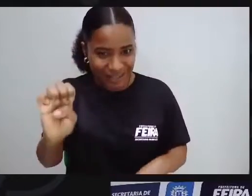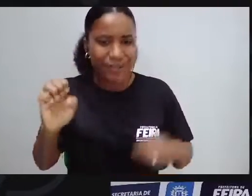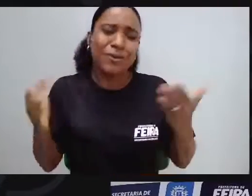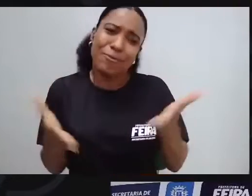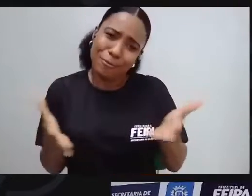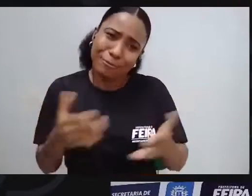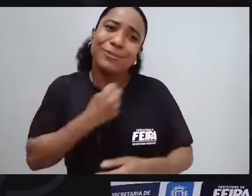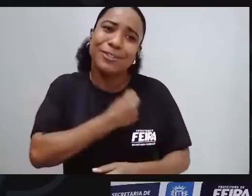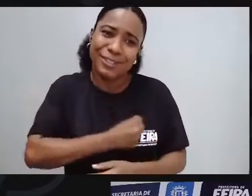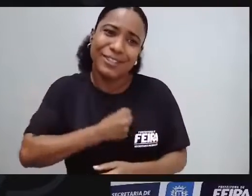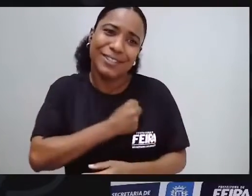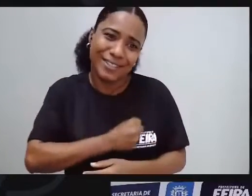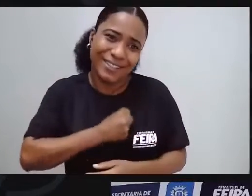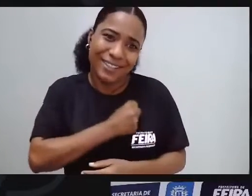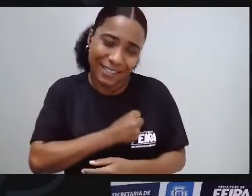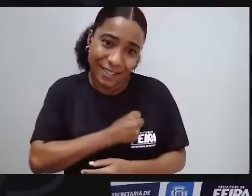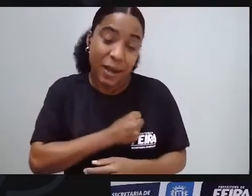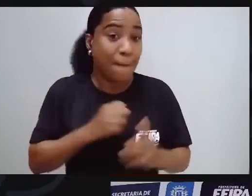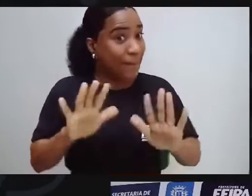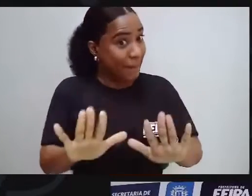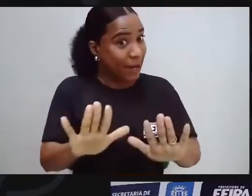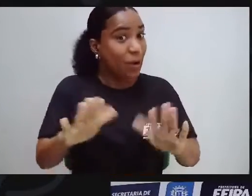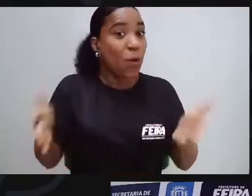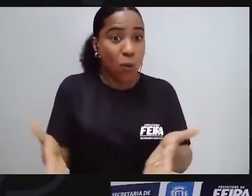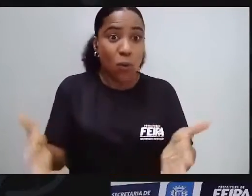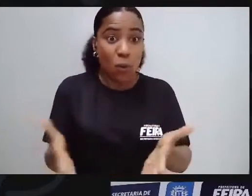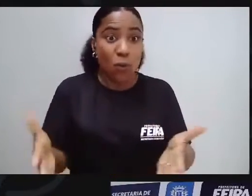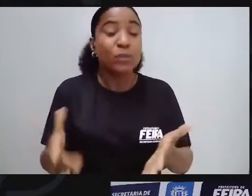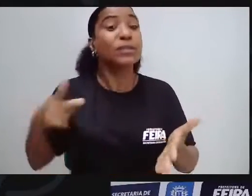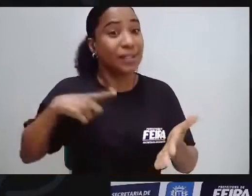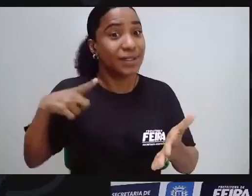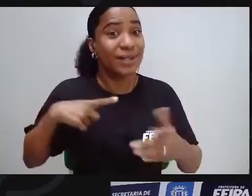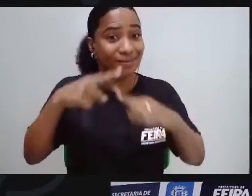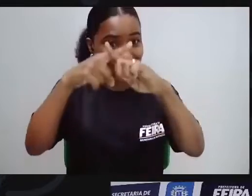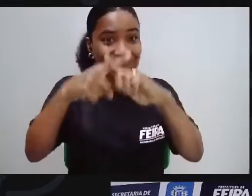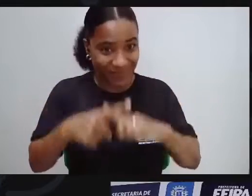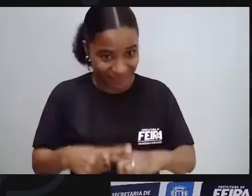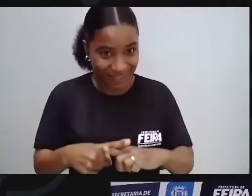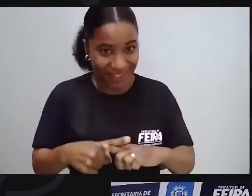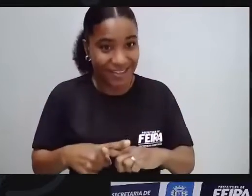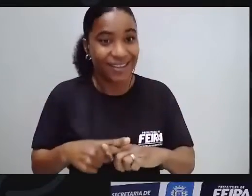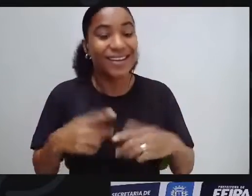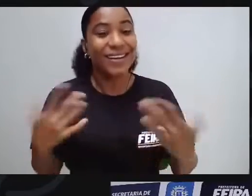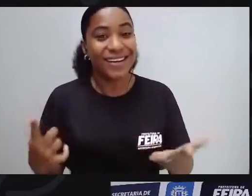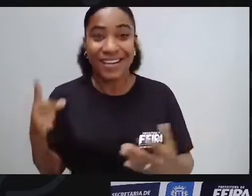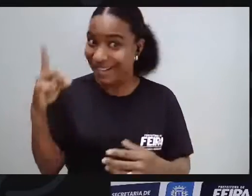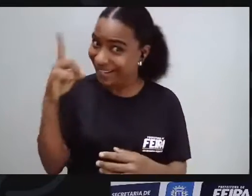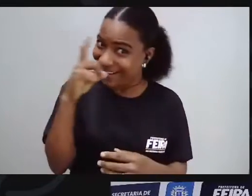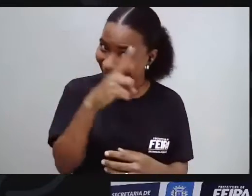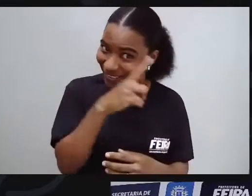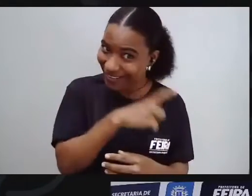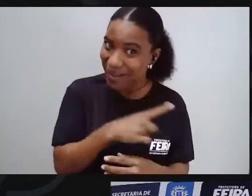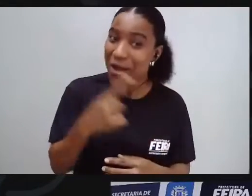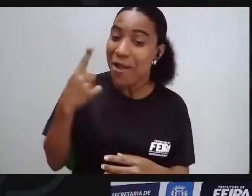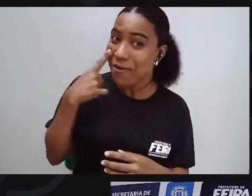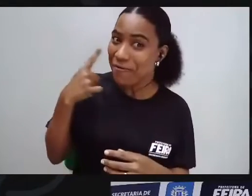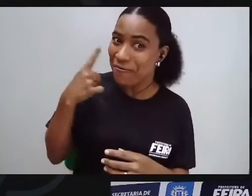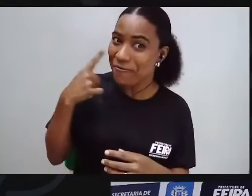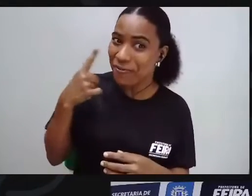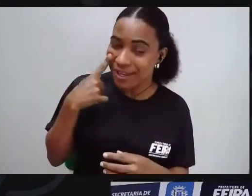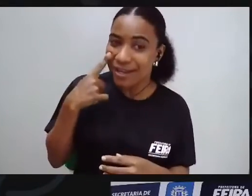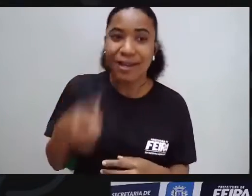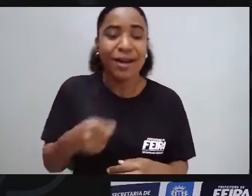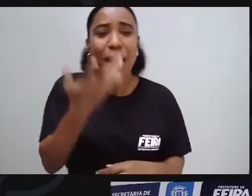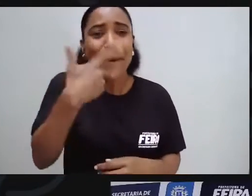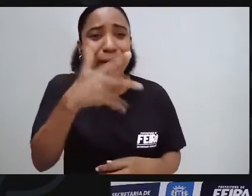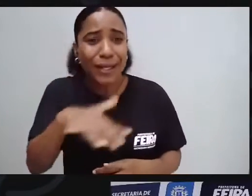nós todos temos um desafio E aí ó você criança adolescente jovem